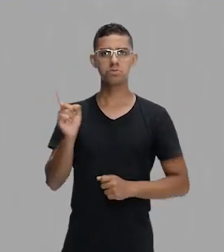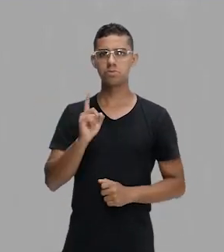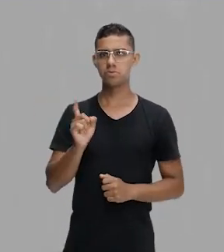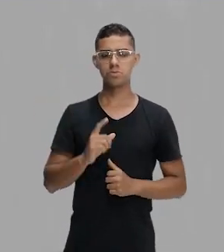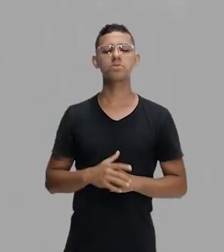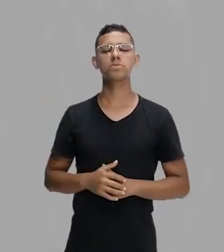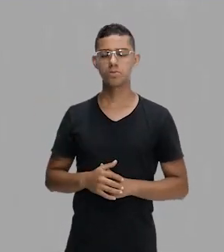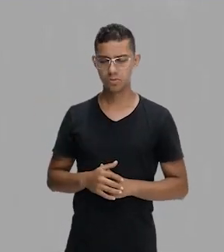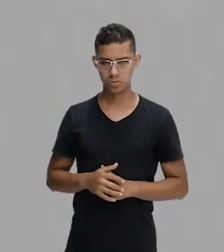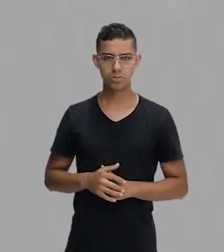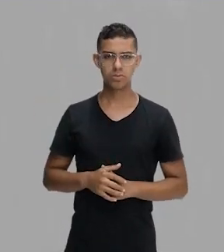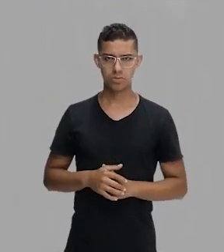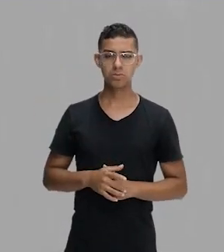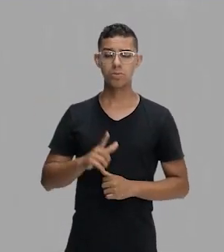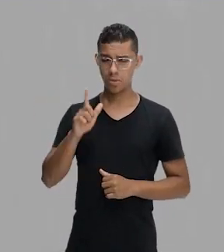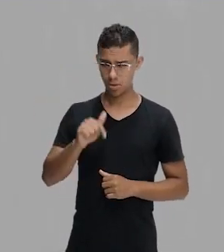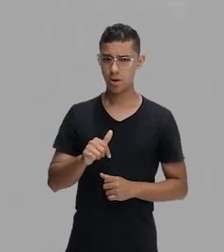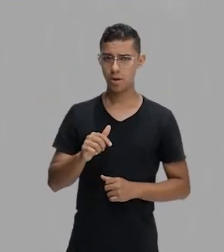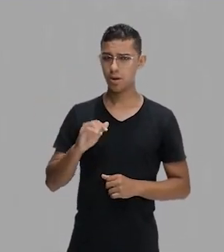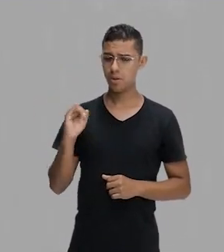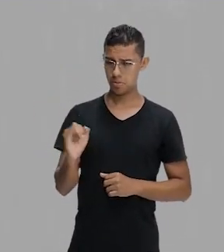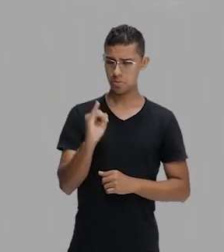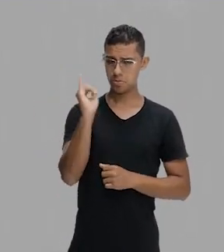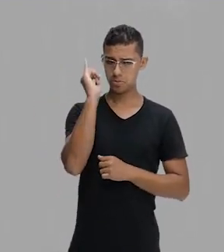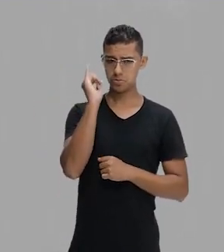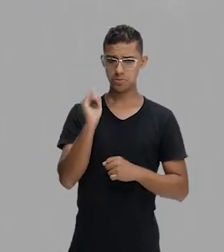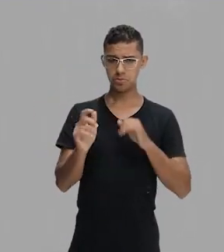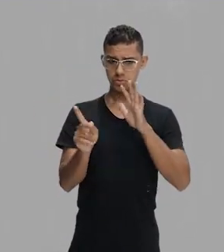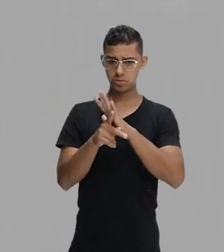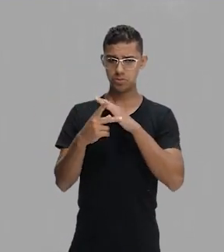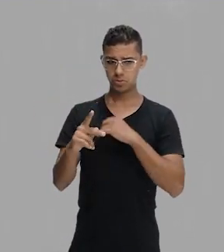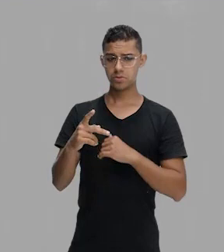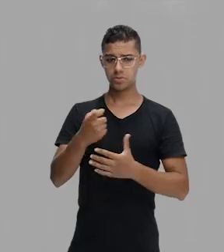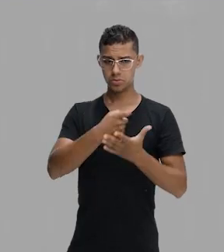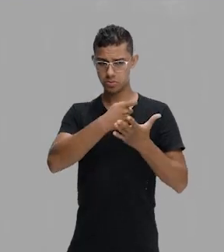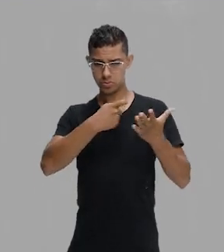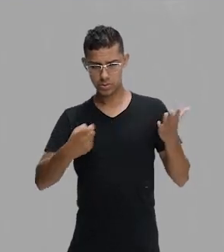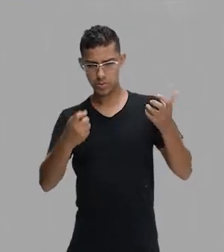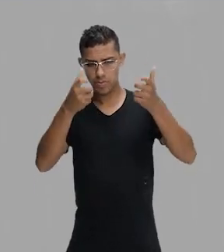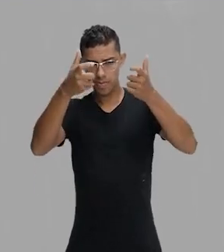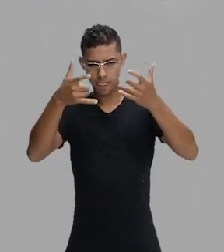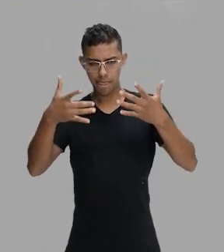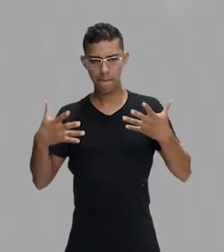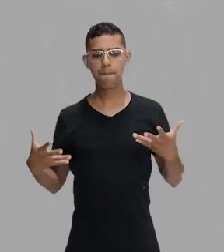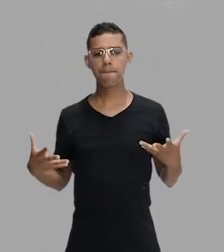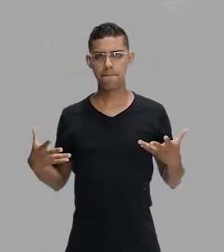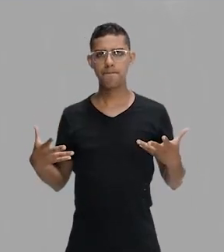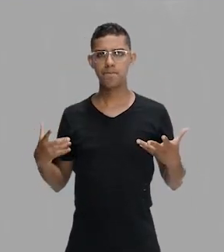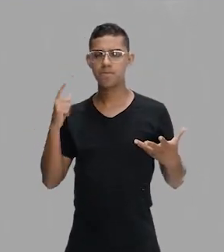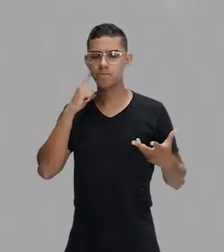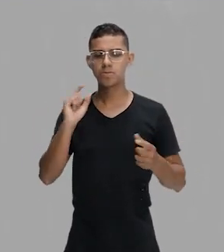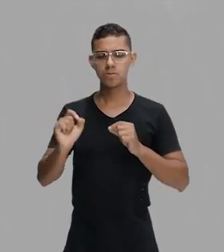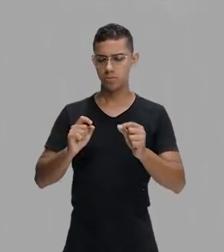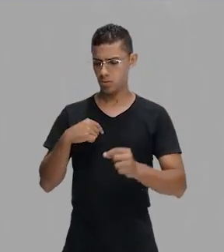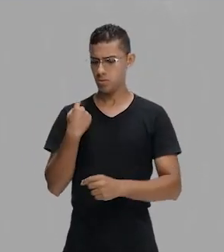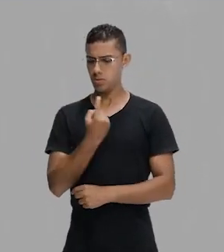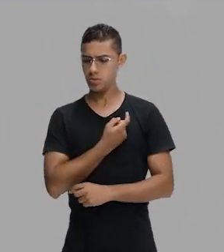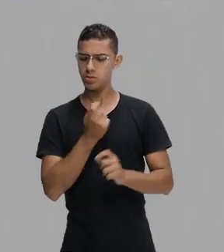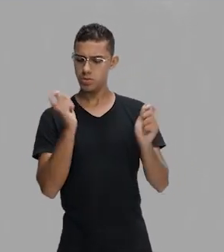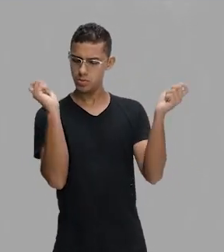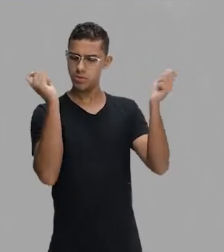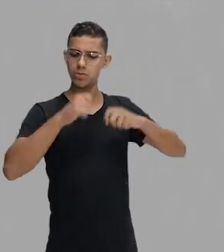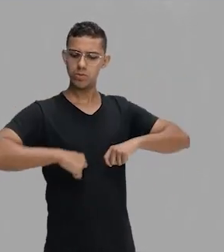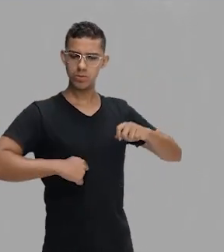é fundamental. No próprio texto, ele está enfatizando isso. Tá? Eu